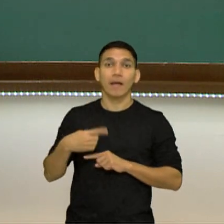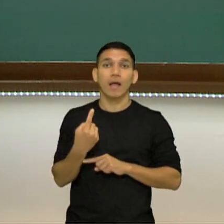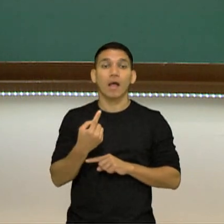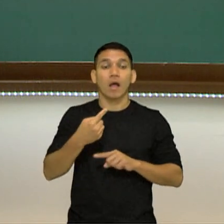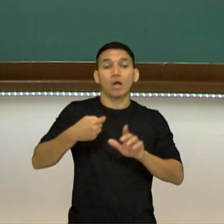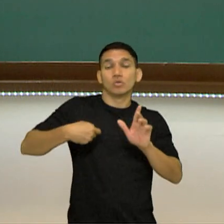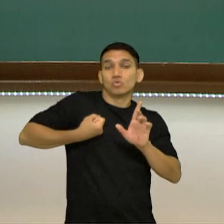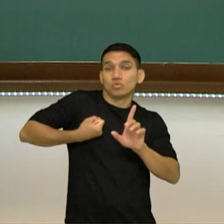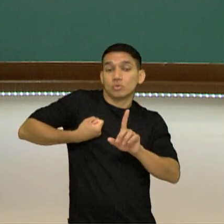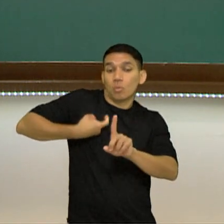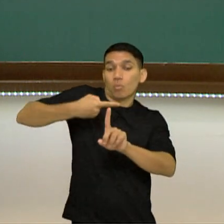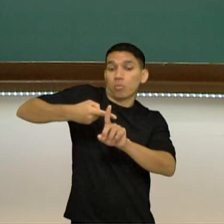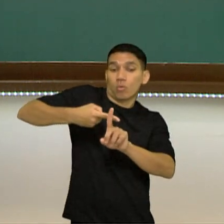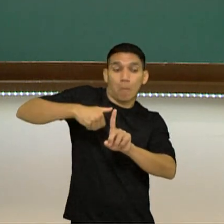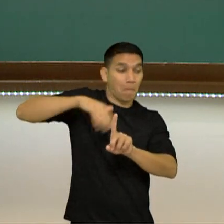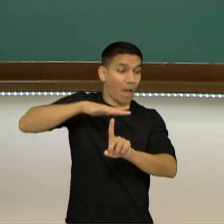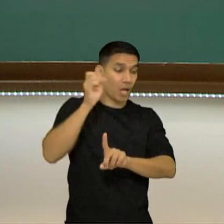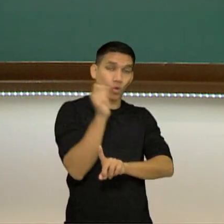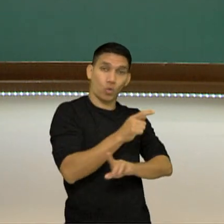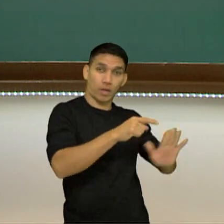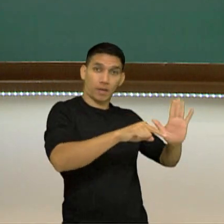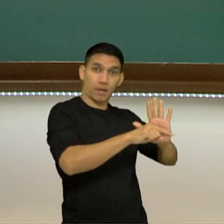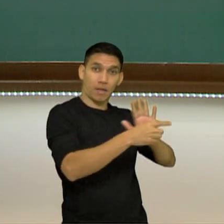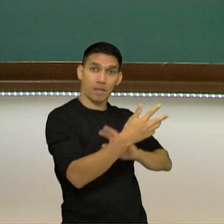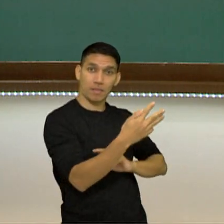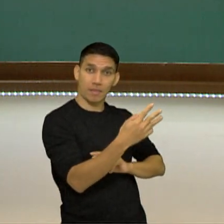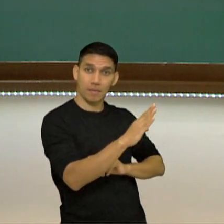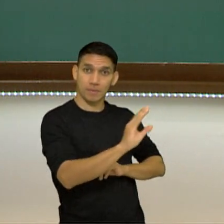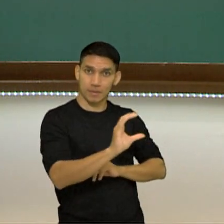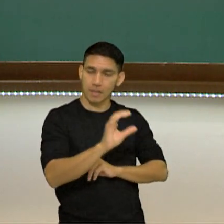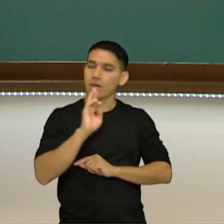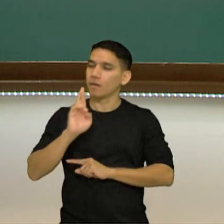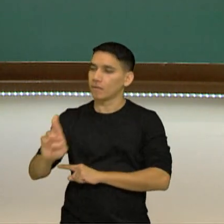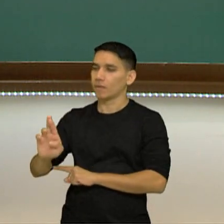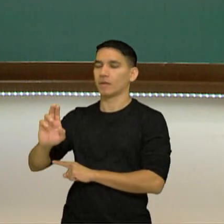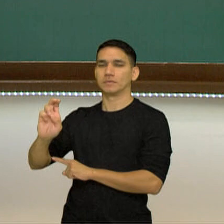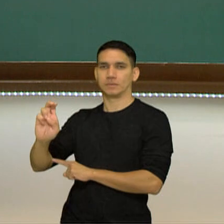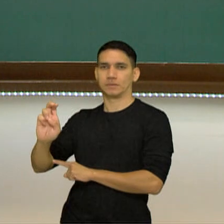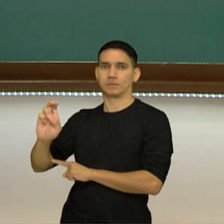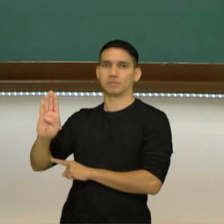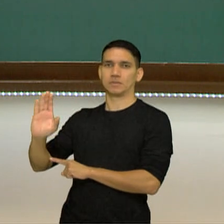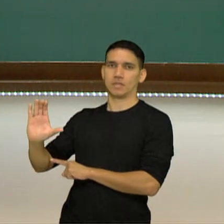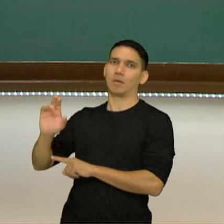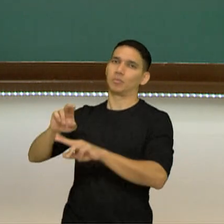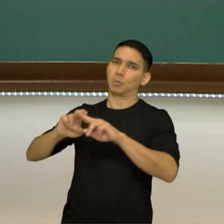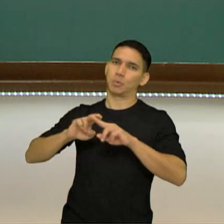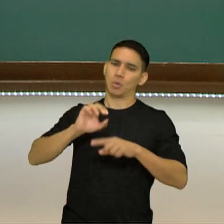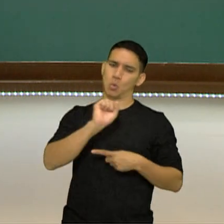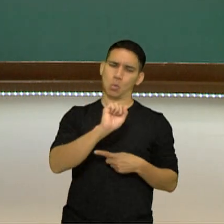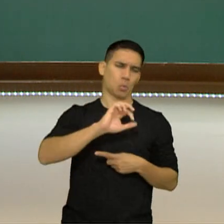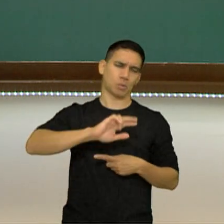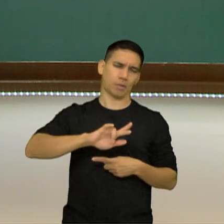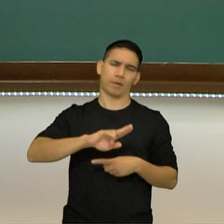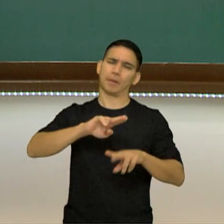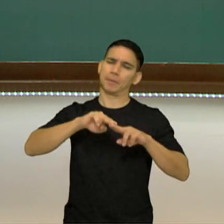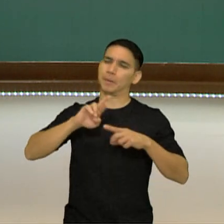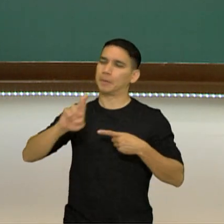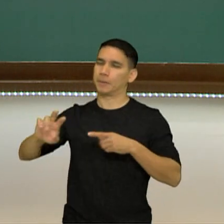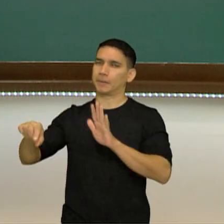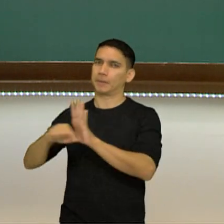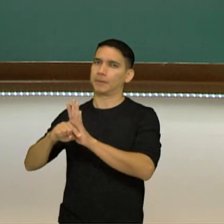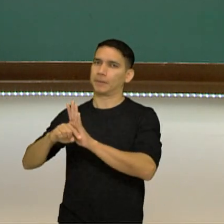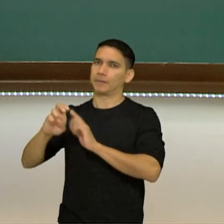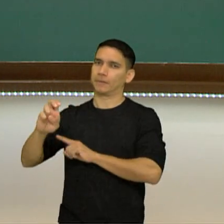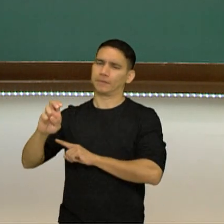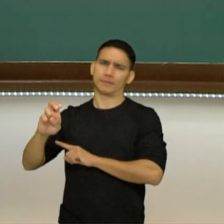maior do que 13 BC para que você tem o número positivo 5 PC Então não é oito fosse 8 e da menos cinco então eu vou